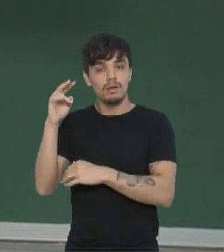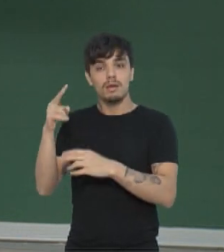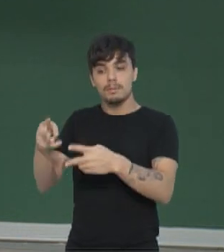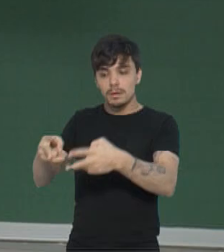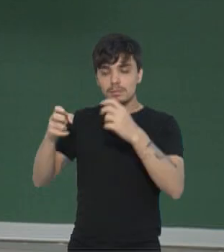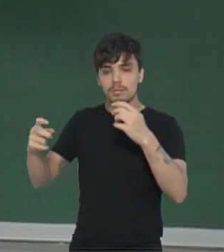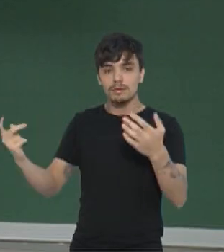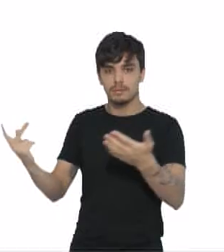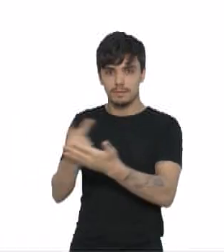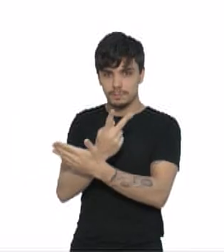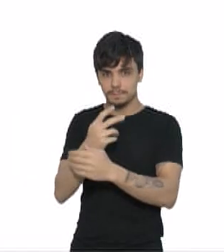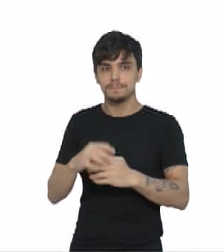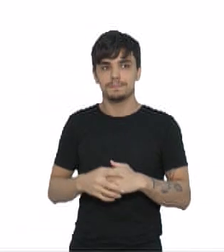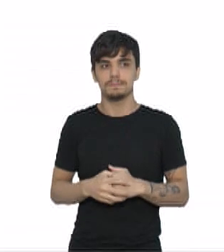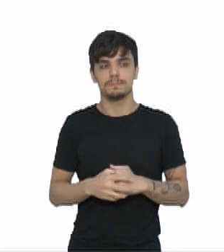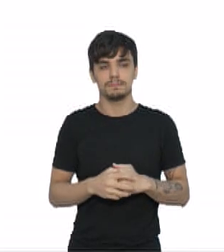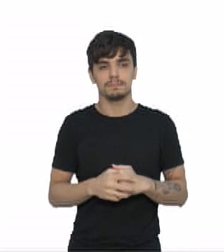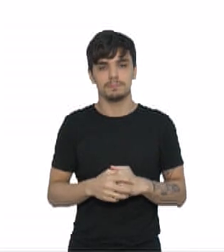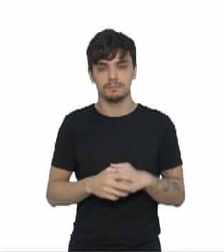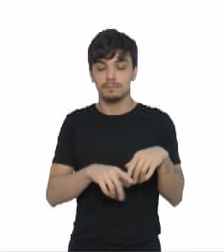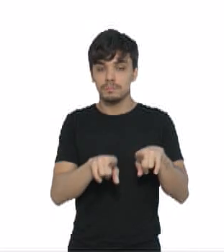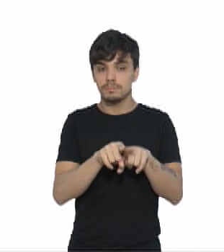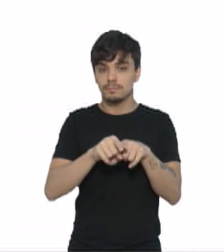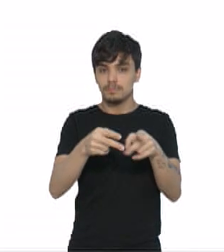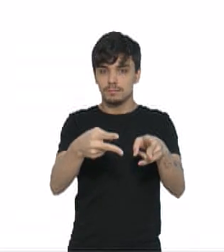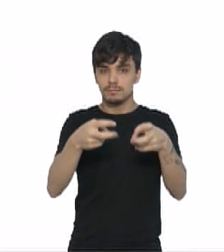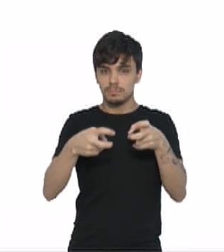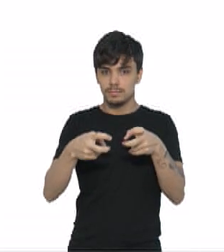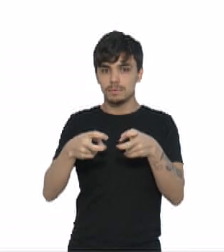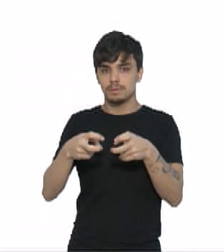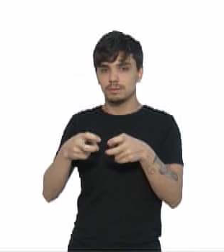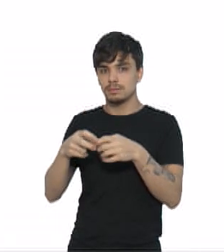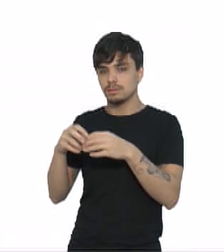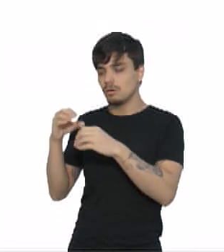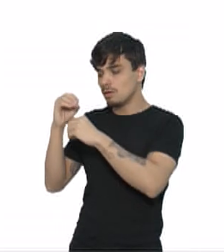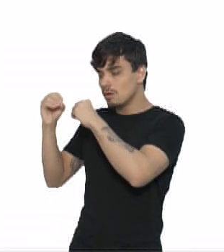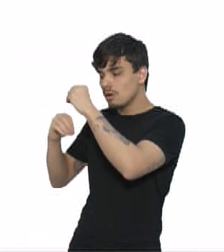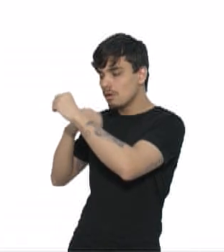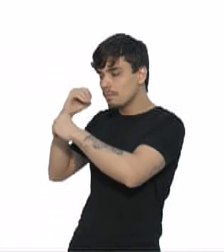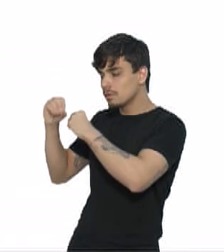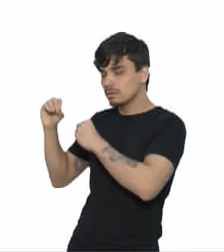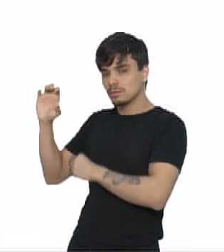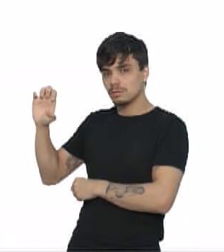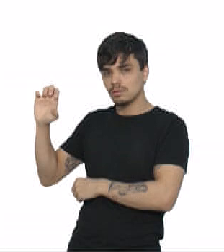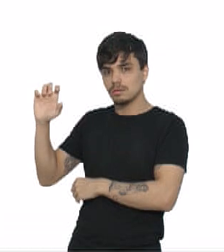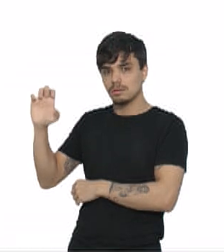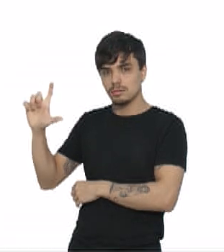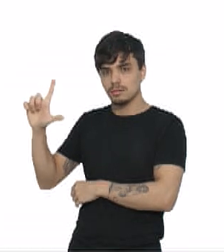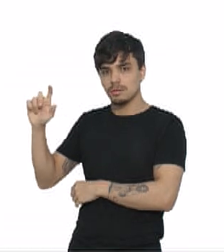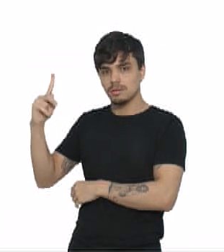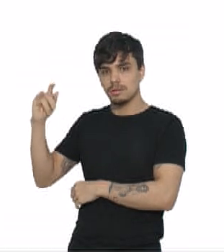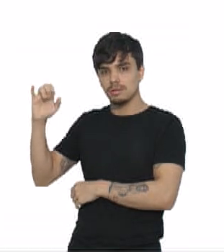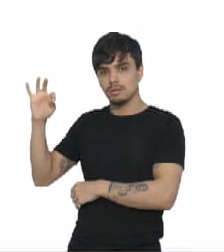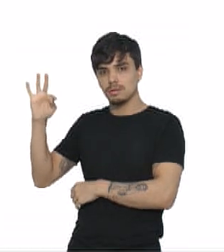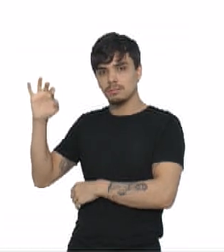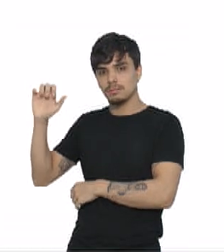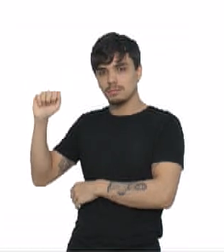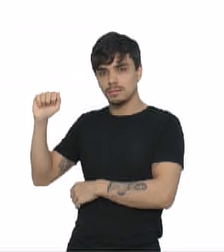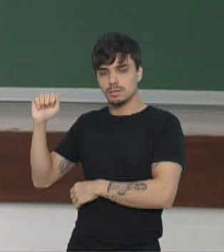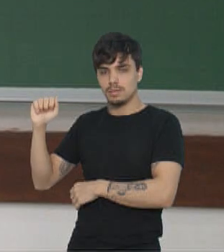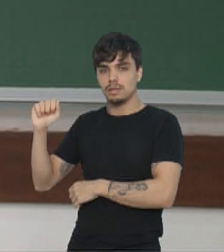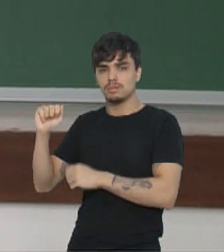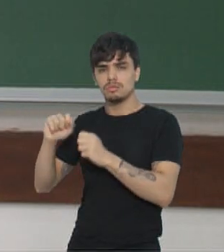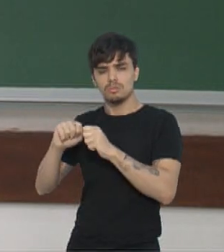errada. Então percebeu que as órbitas fossem elípticas, tudo faria sentido. Então olha o